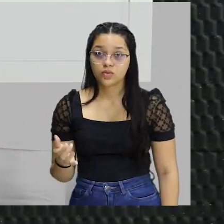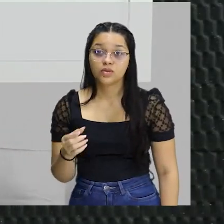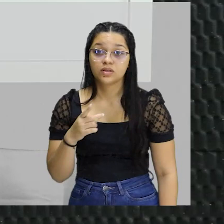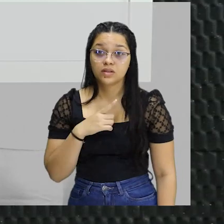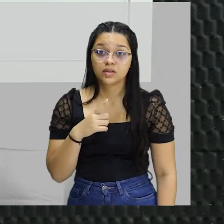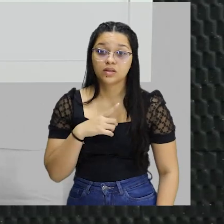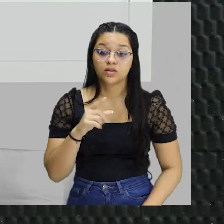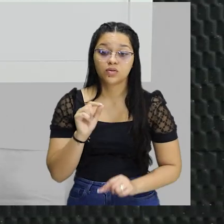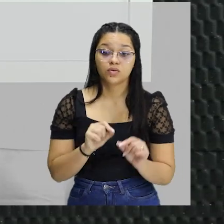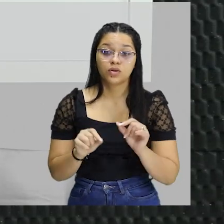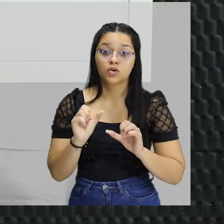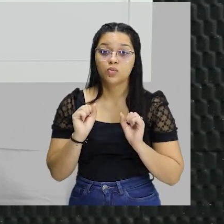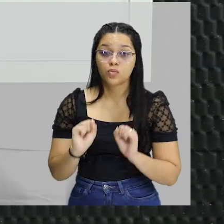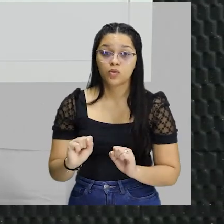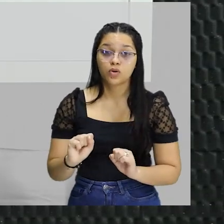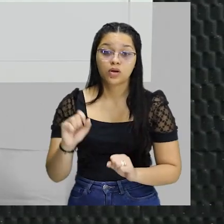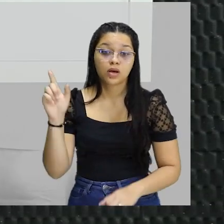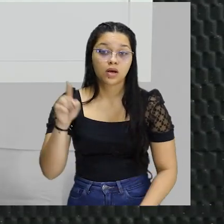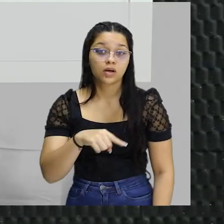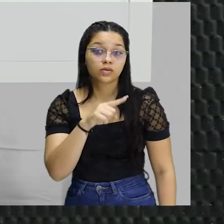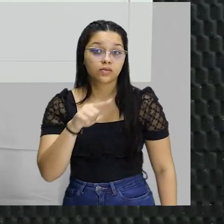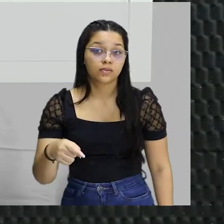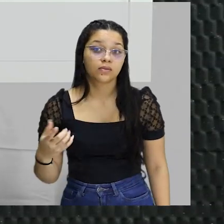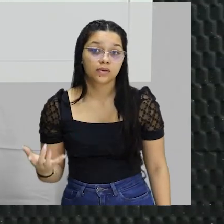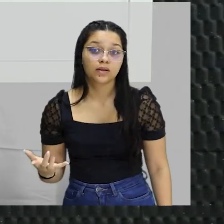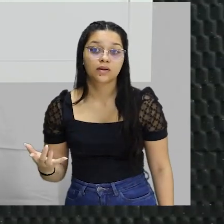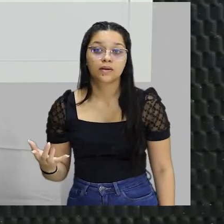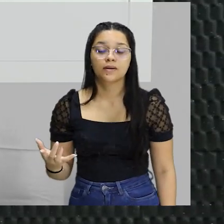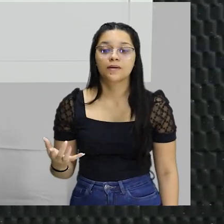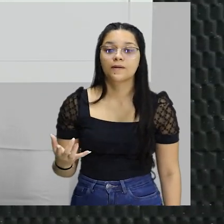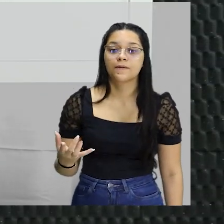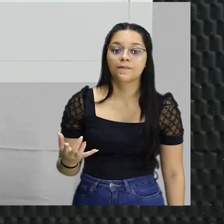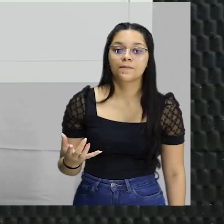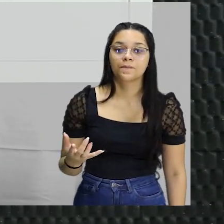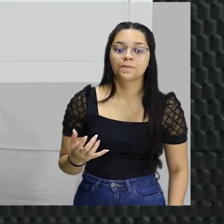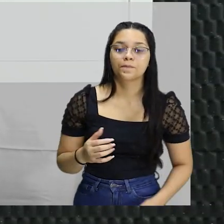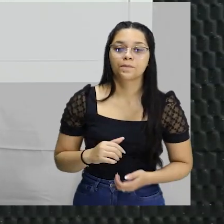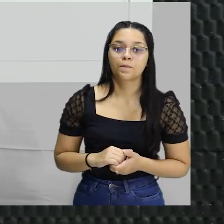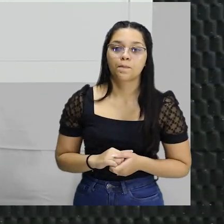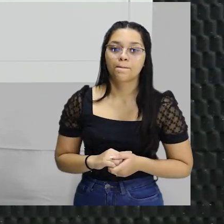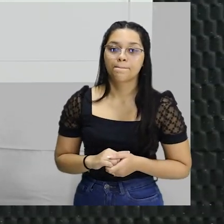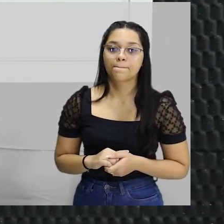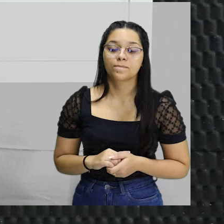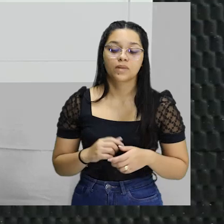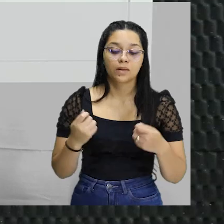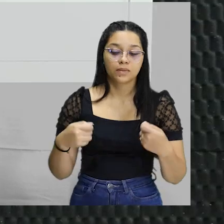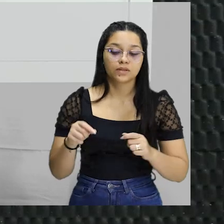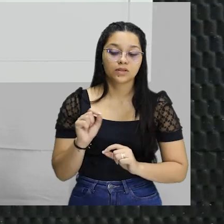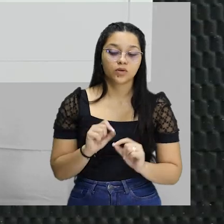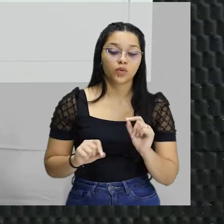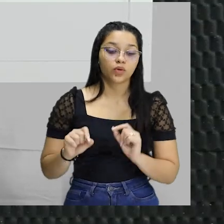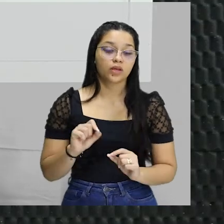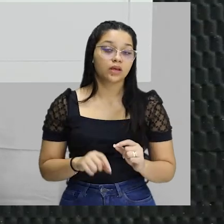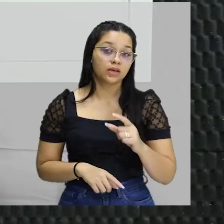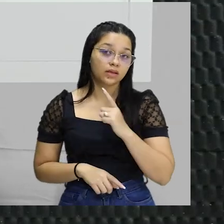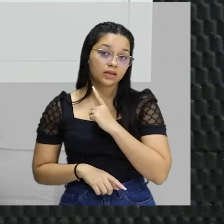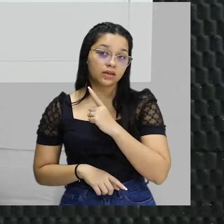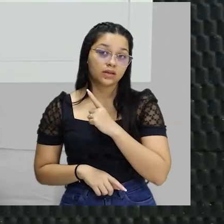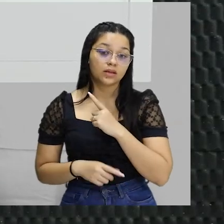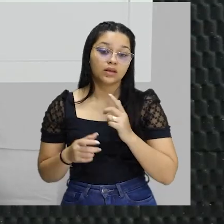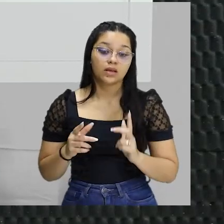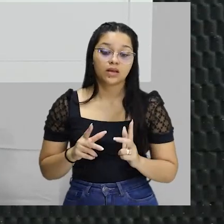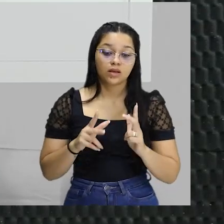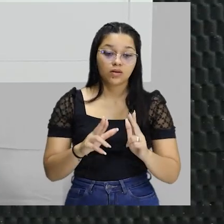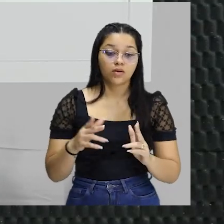vetores, para que eles se anulem, certo? eles têm que ter, né,